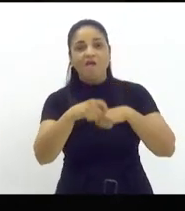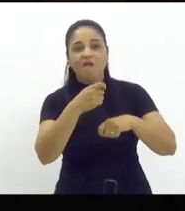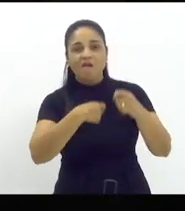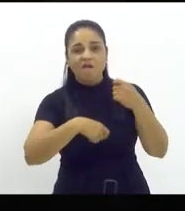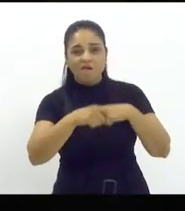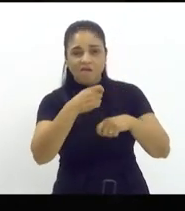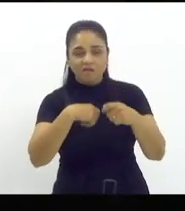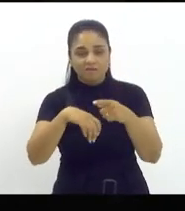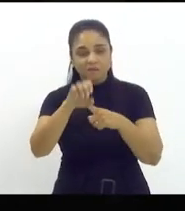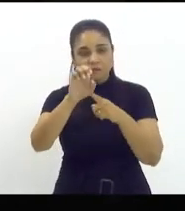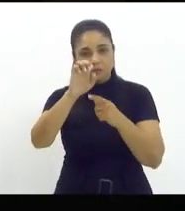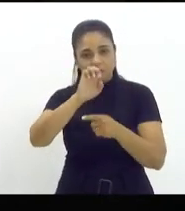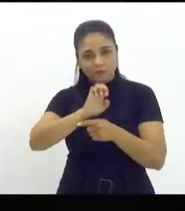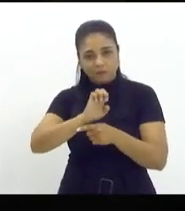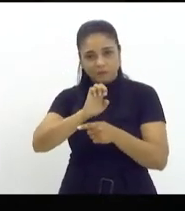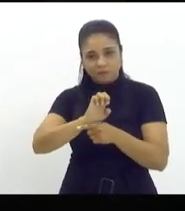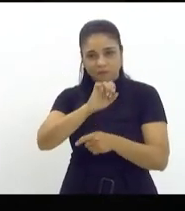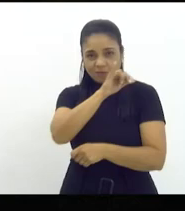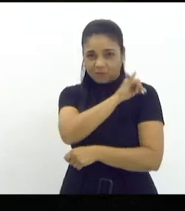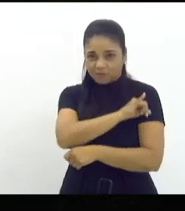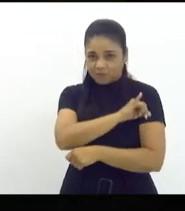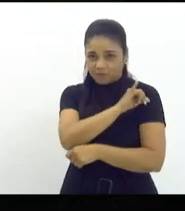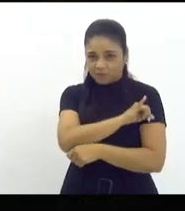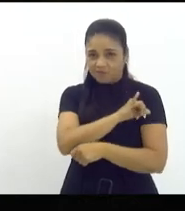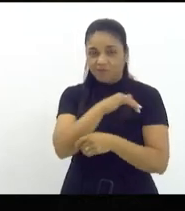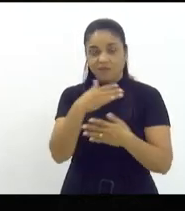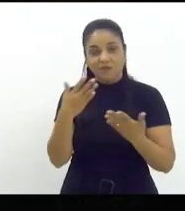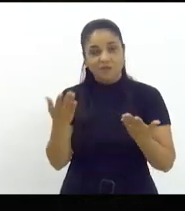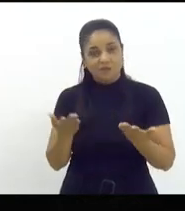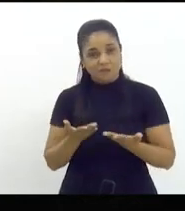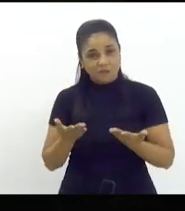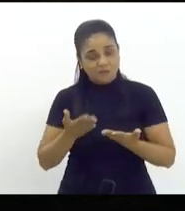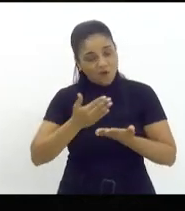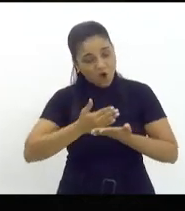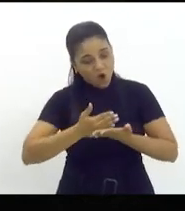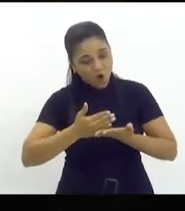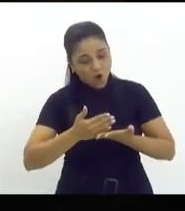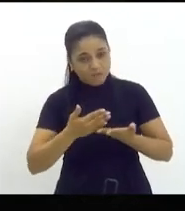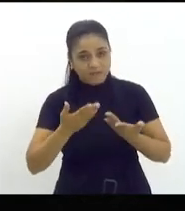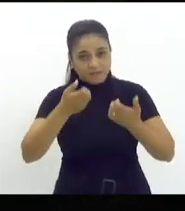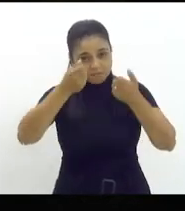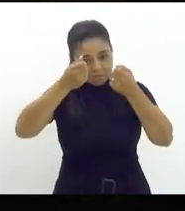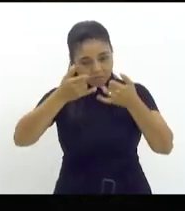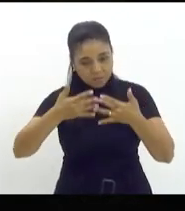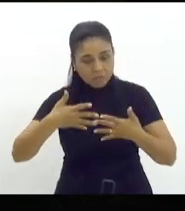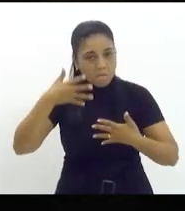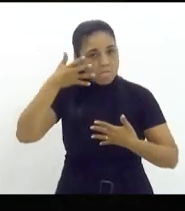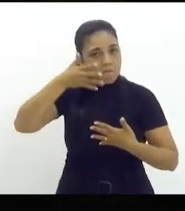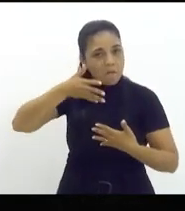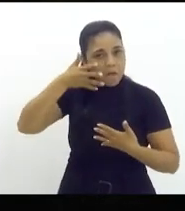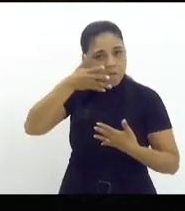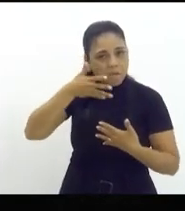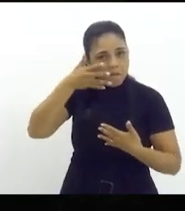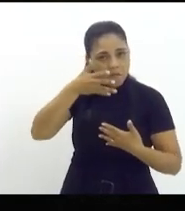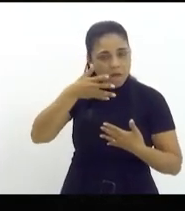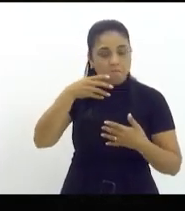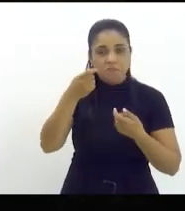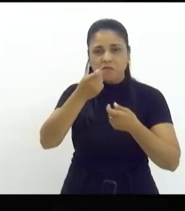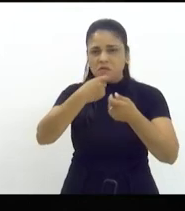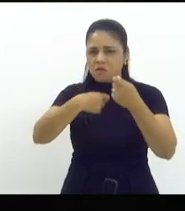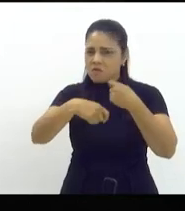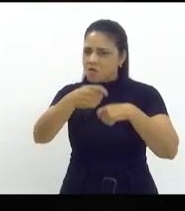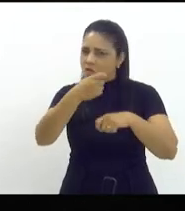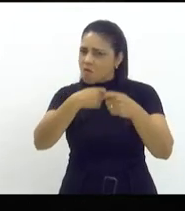do nosso Estado vamos começar por aí porque economia